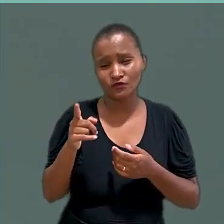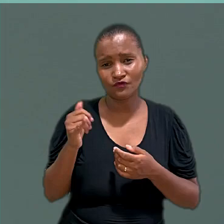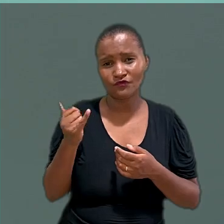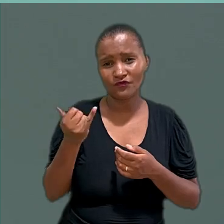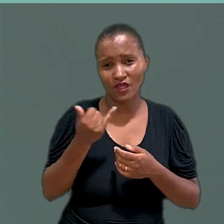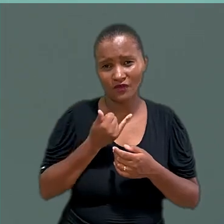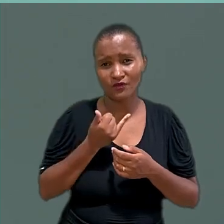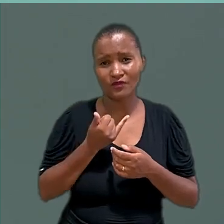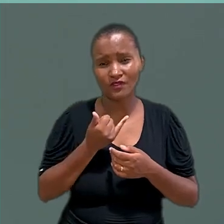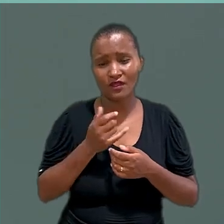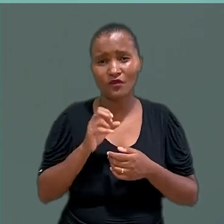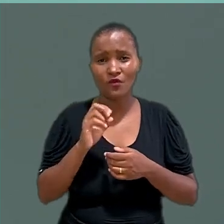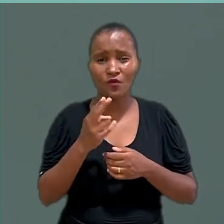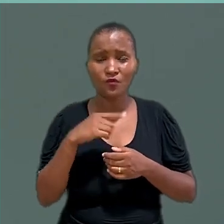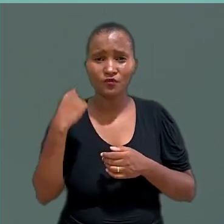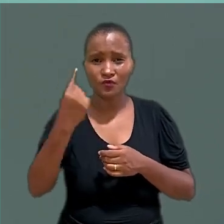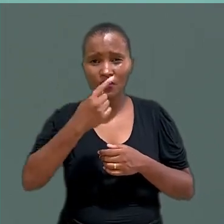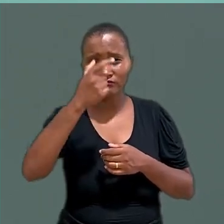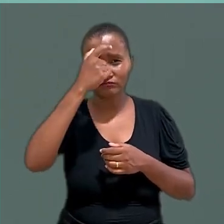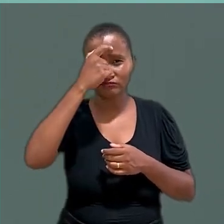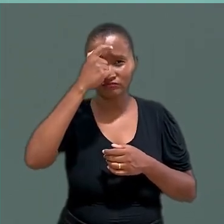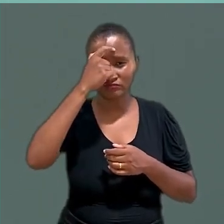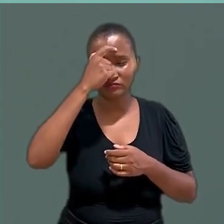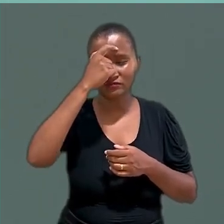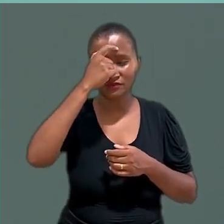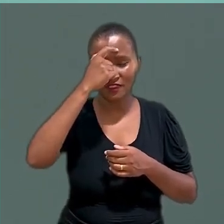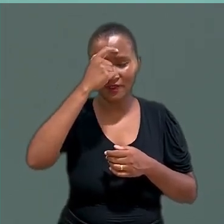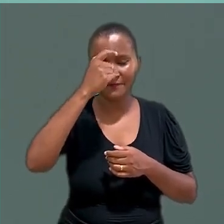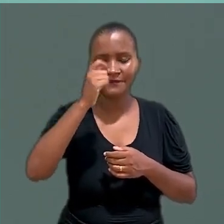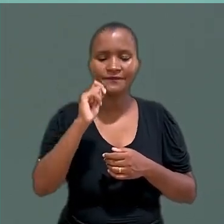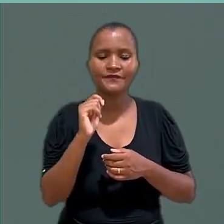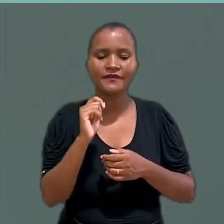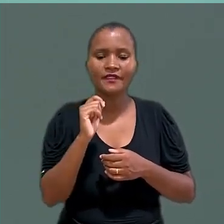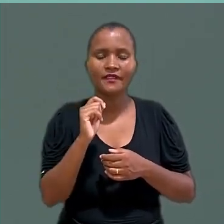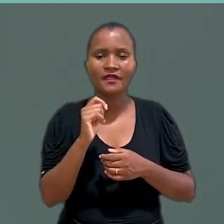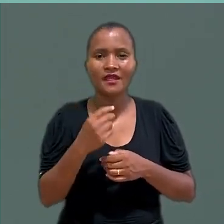passa pelo que você acabou de dizer, né? Ou nós nos conscientizamos que